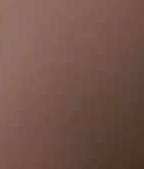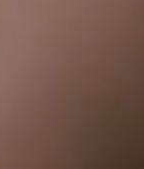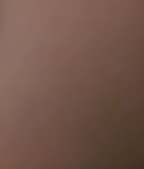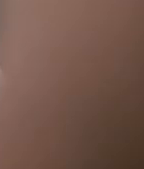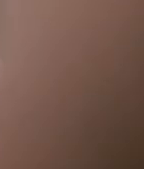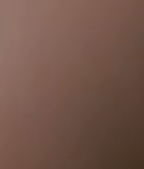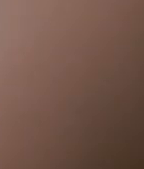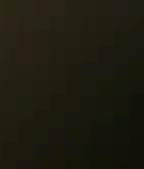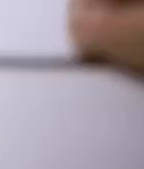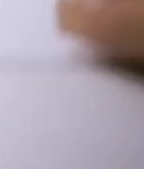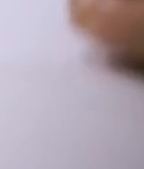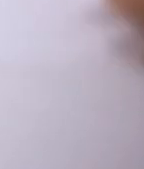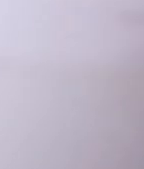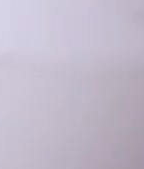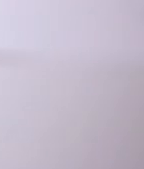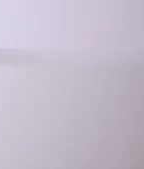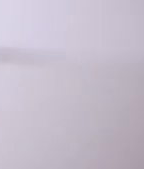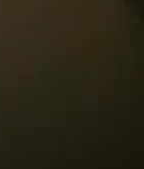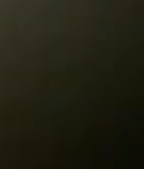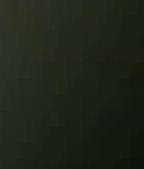E aí